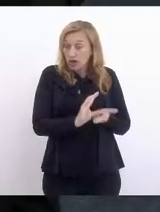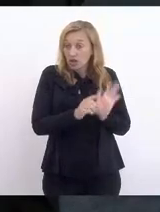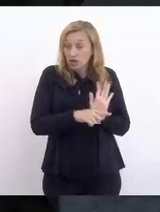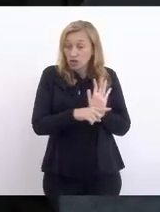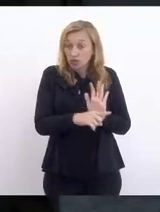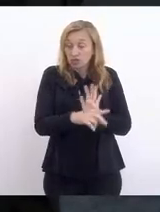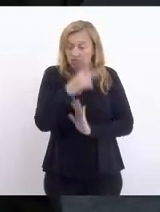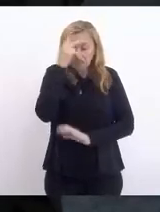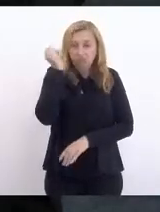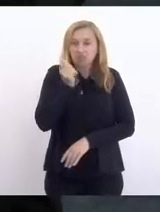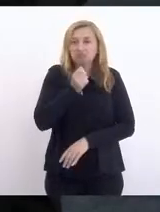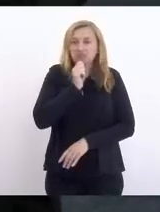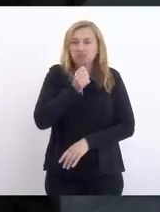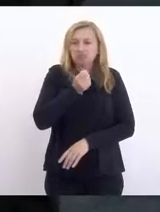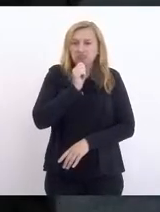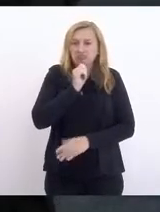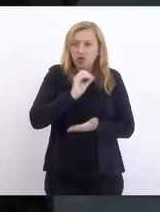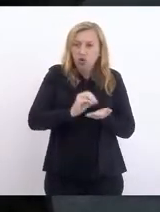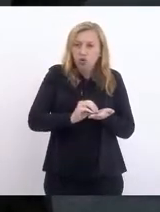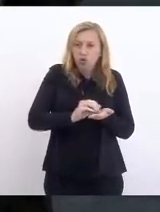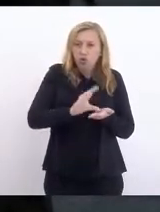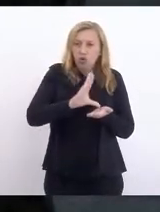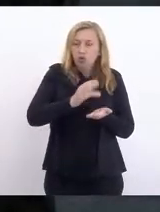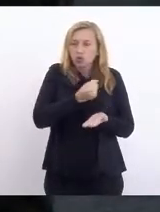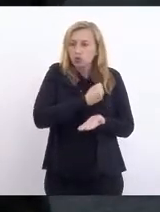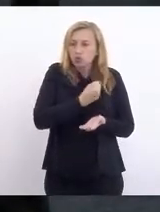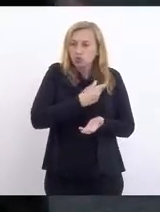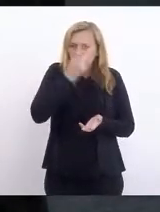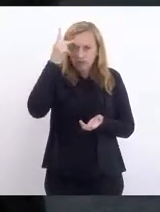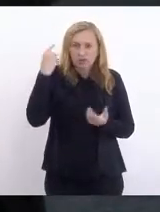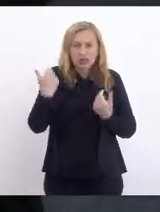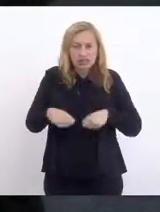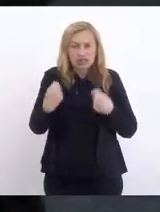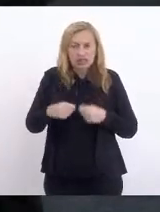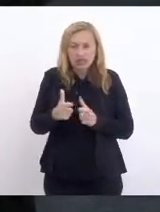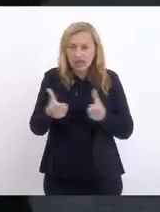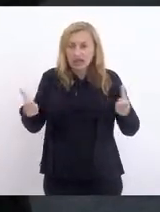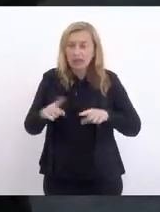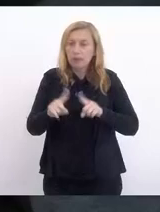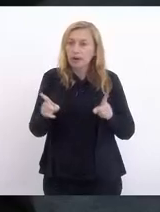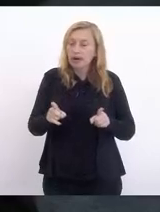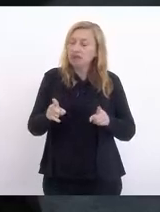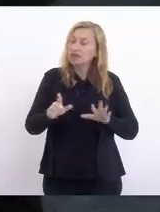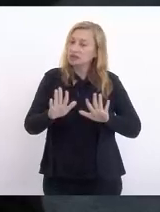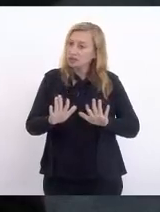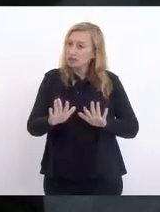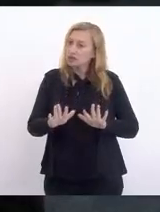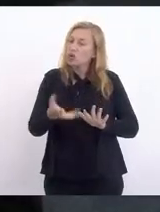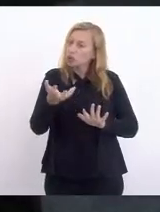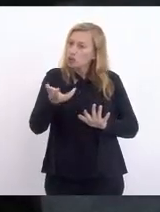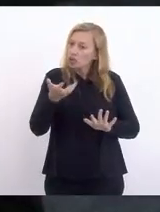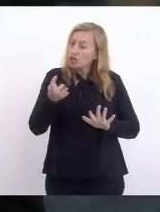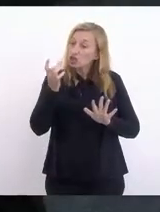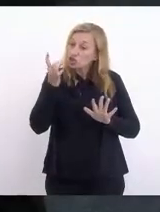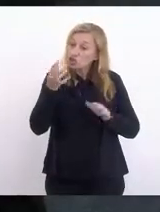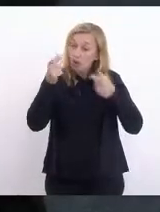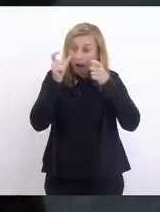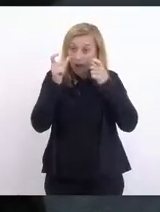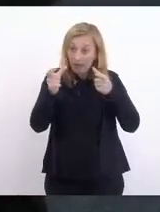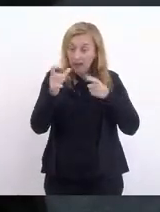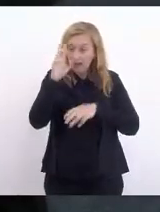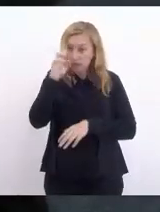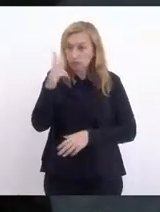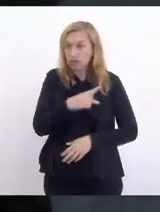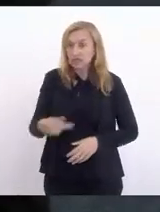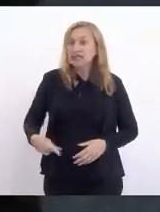o volume de pessoas que necessitam é imensa mas ao mesmo tempo seu presidente eu queria só alertar